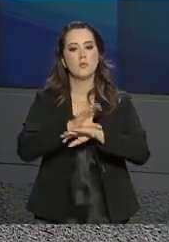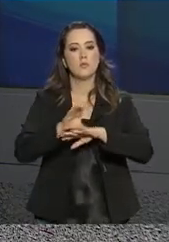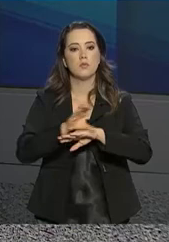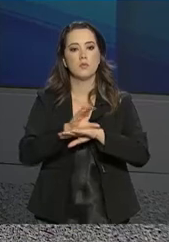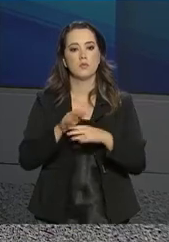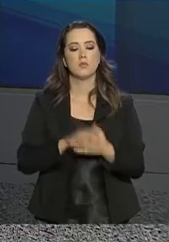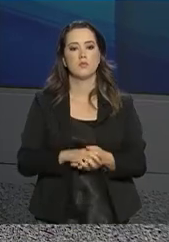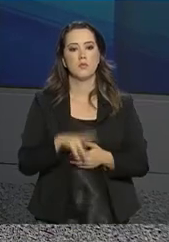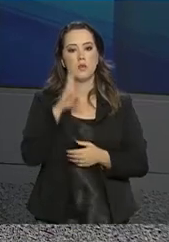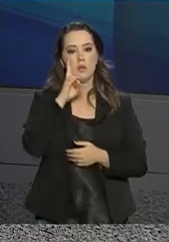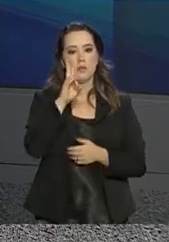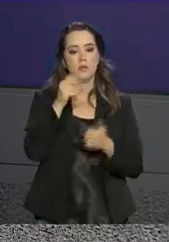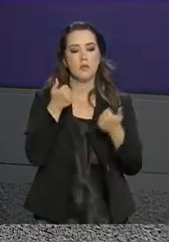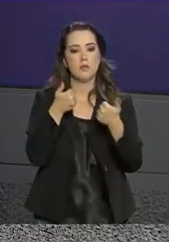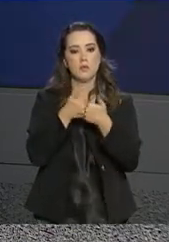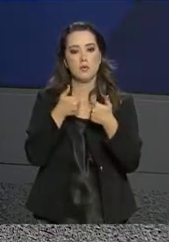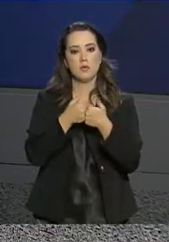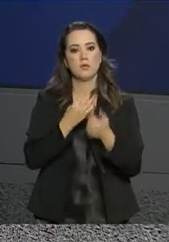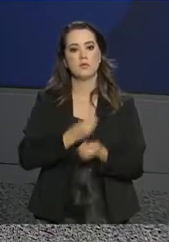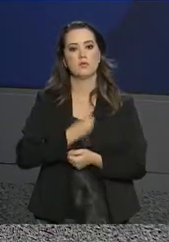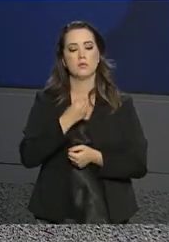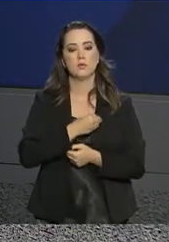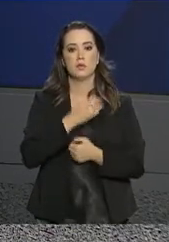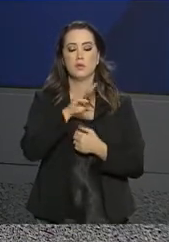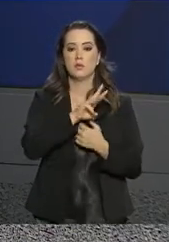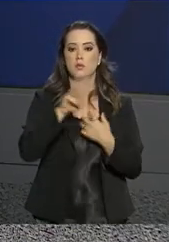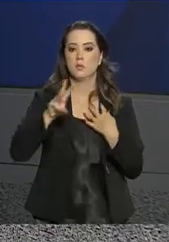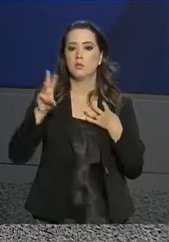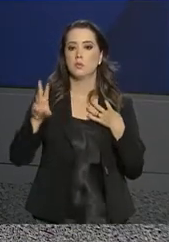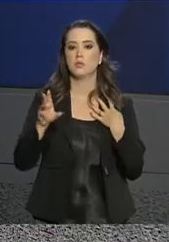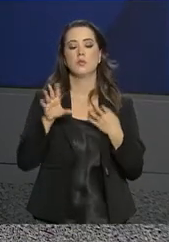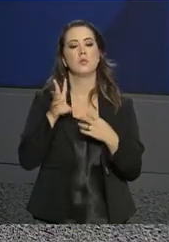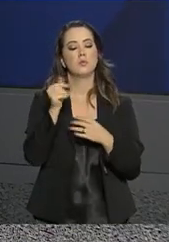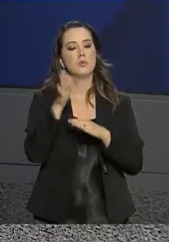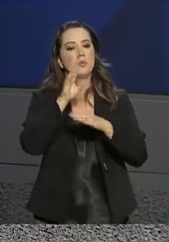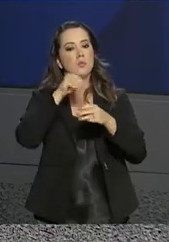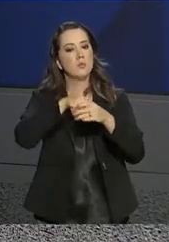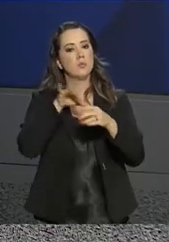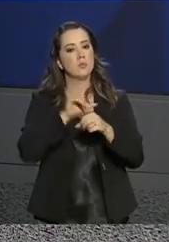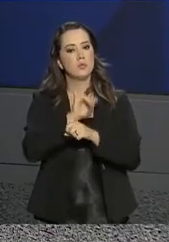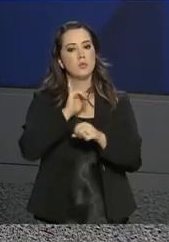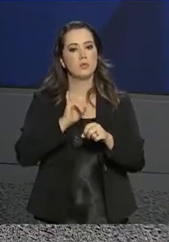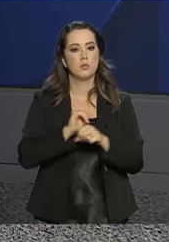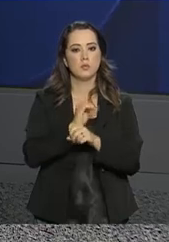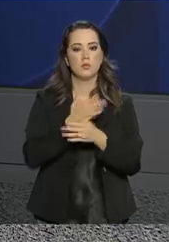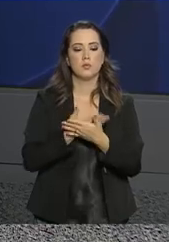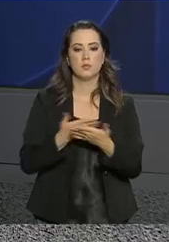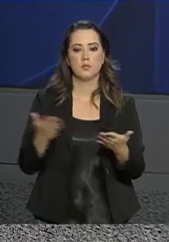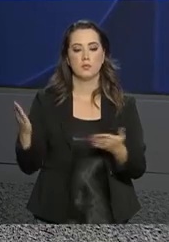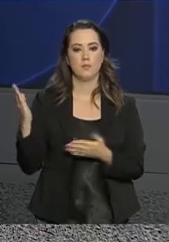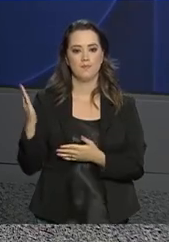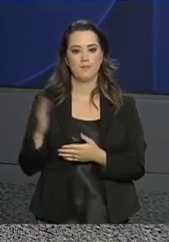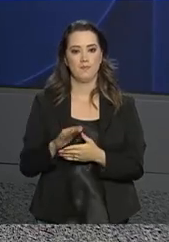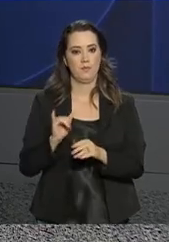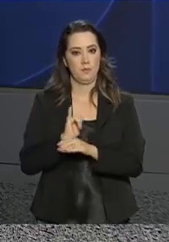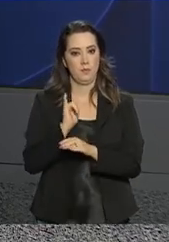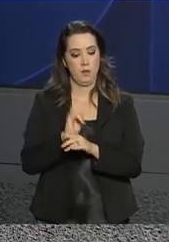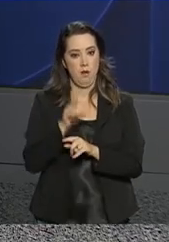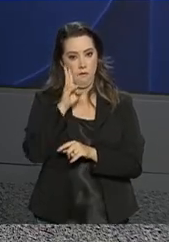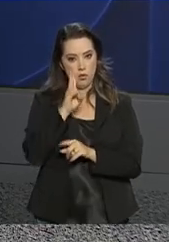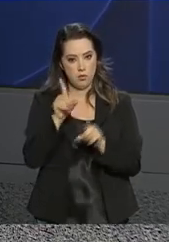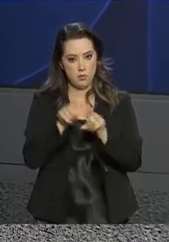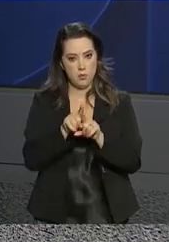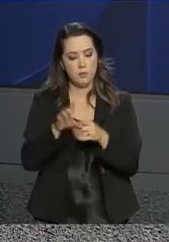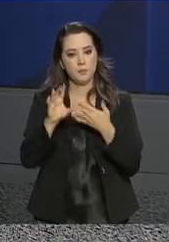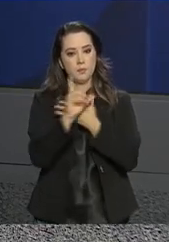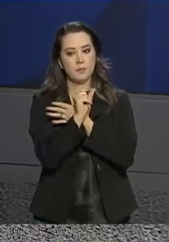anos da constituição a companhia nossa programação ao vivo pelo site da npr todas as reportagens estão em nosso canal no youtube acesse